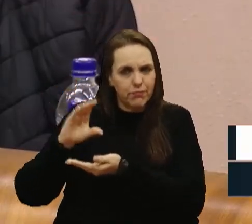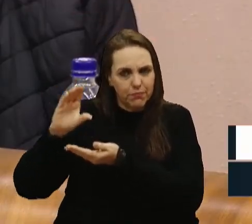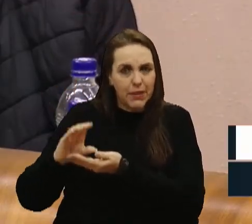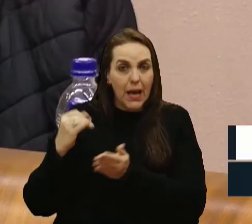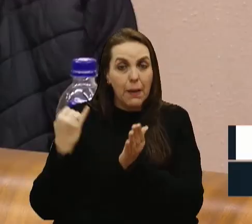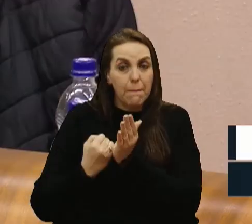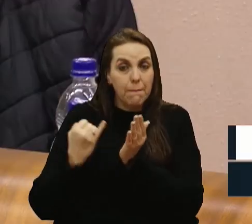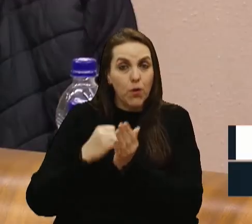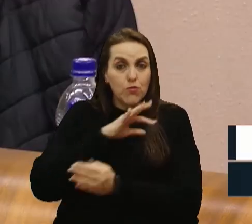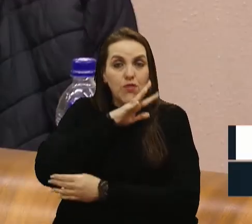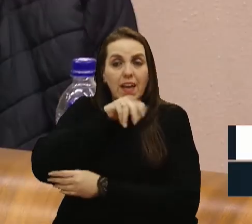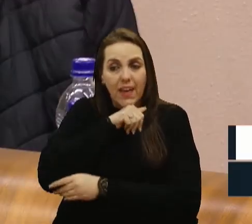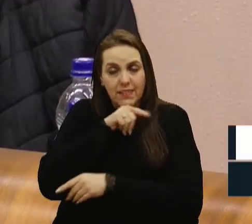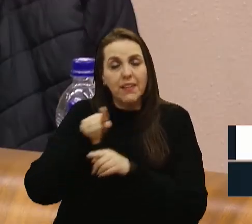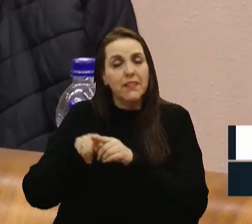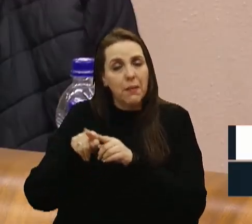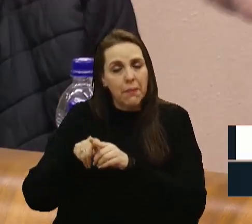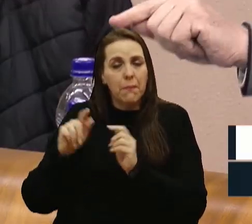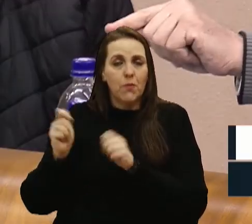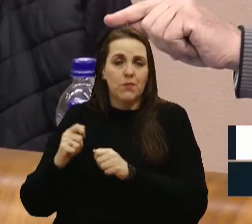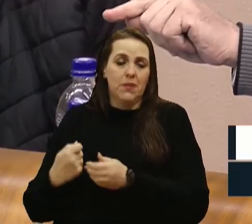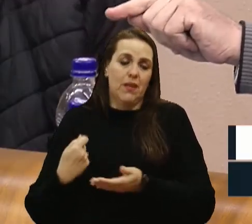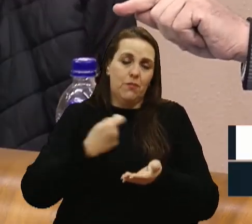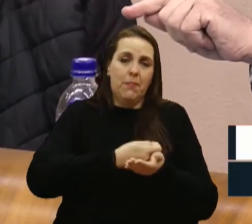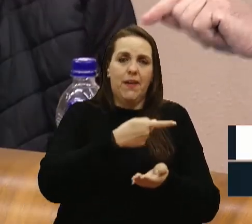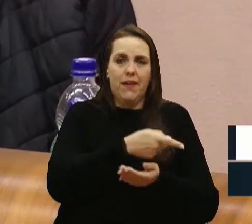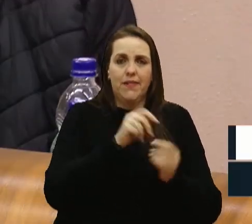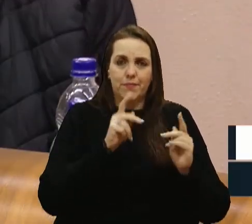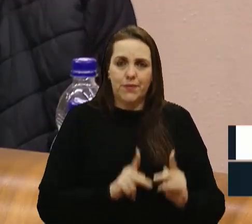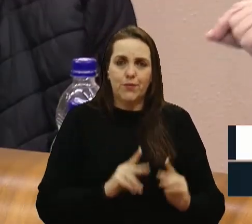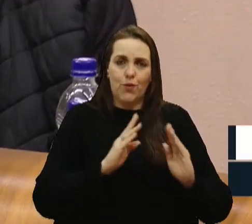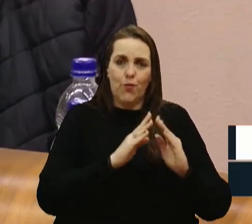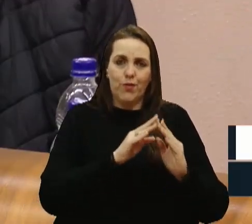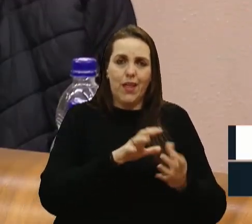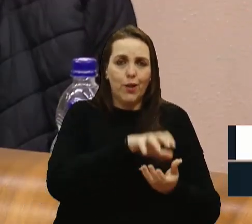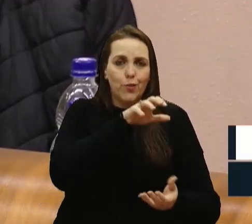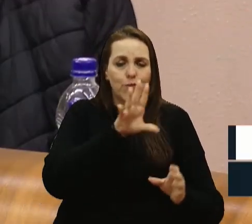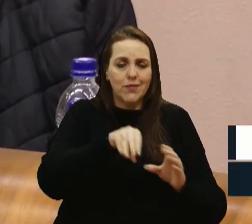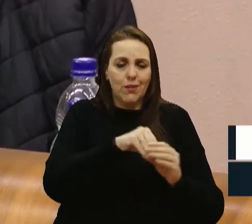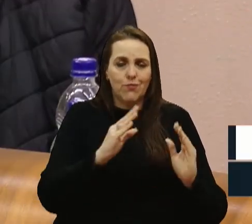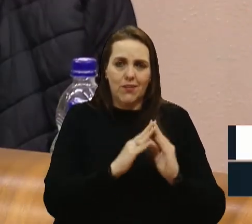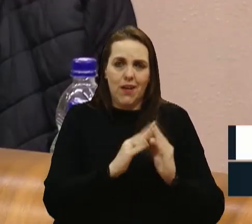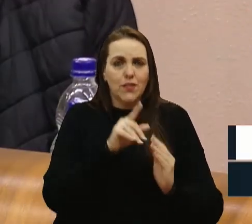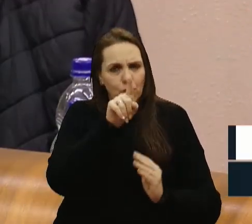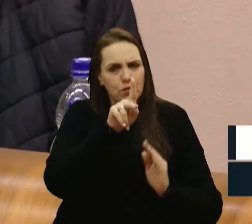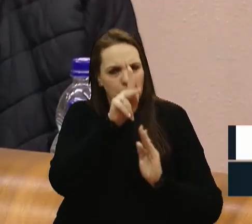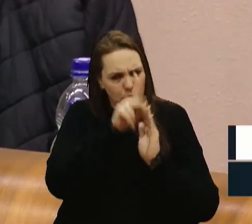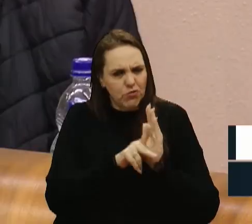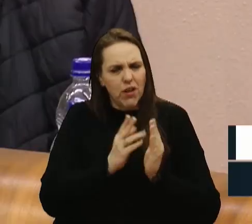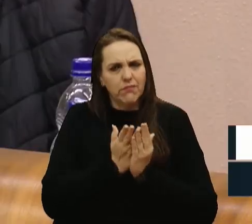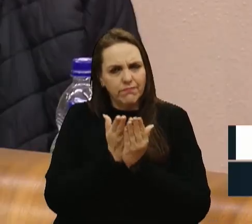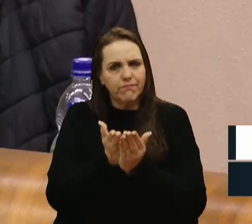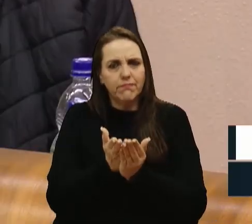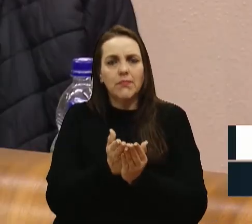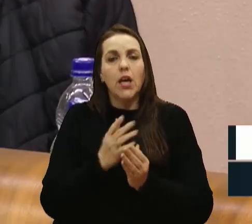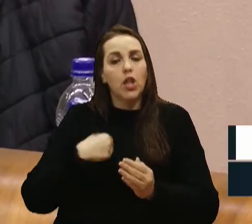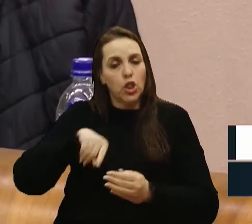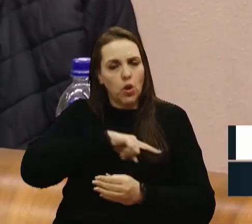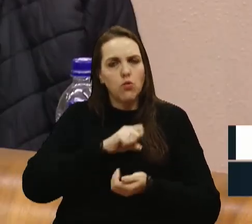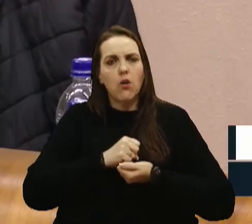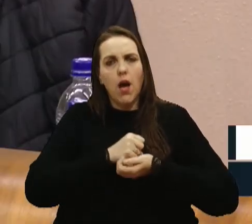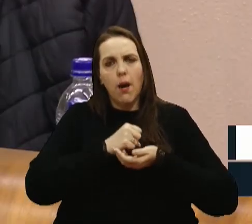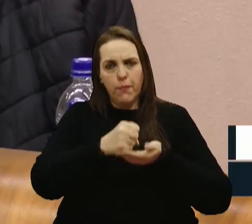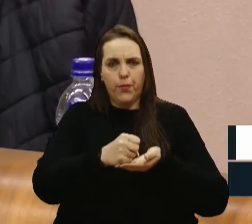Imposto de Renda, ele terá condições de fazer esse financiamento. Acho que o senhor deve entrar com esse projeto e tenha todo o nosso apoio, tenha certeza. E não